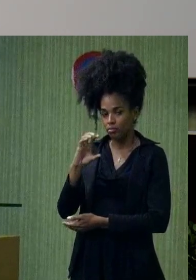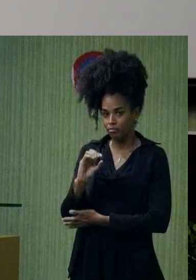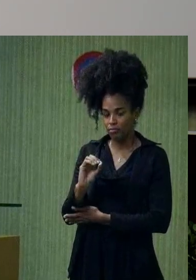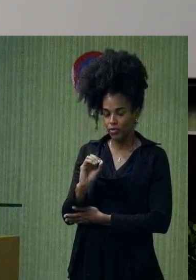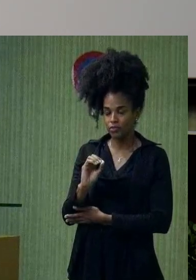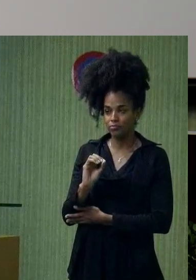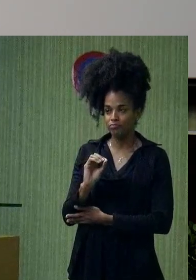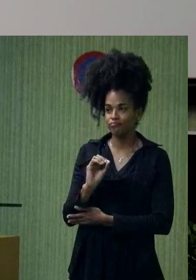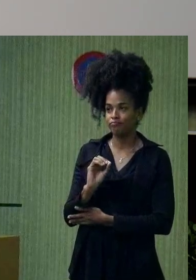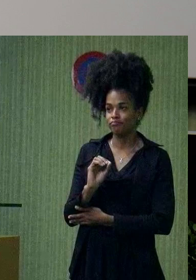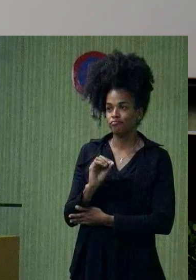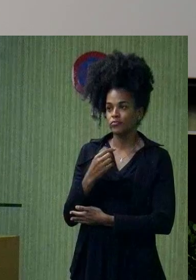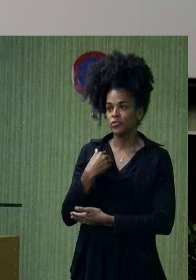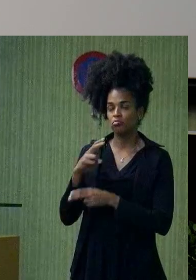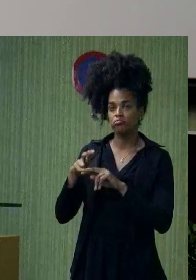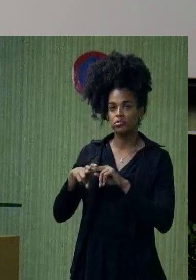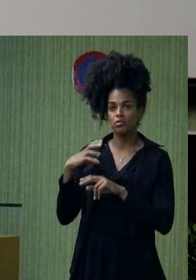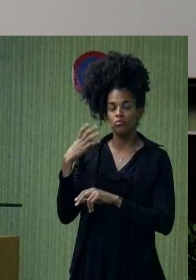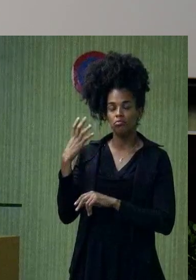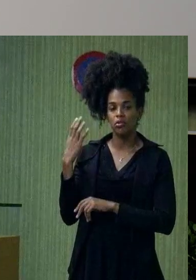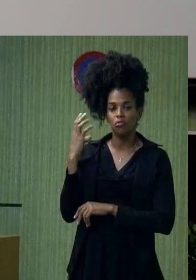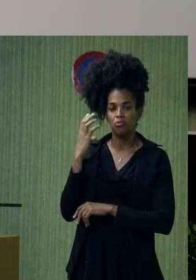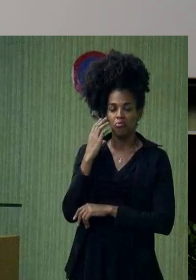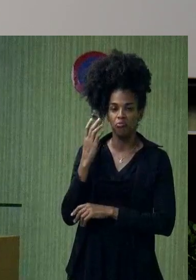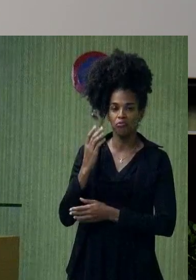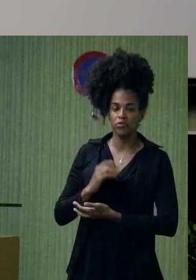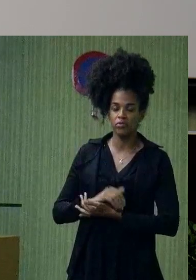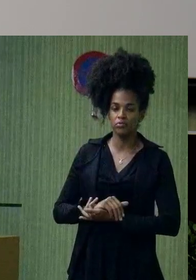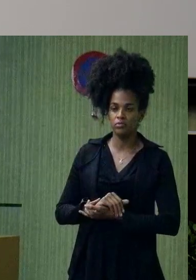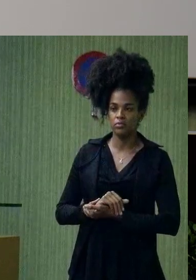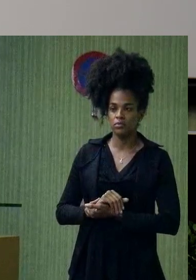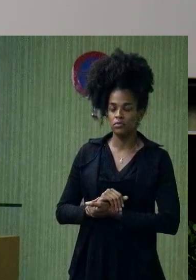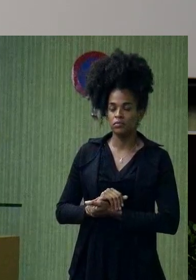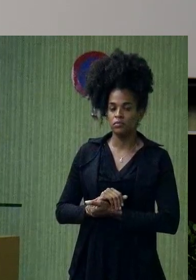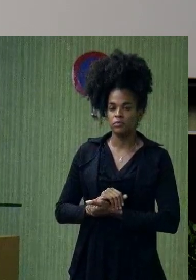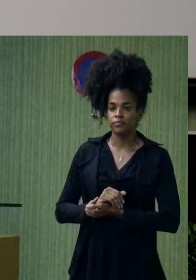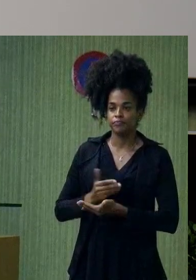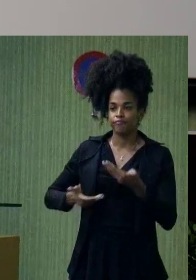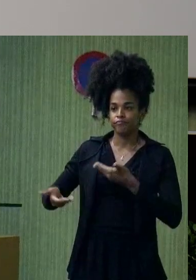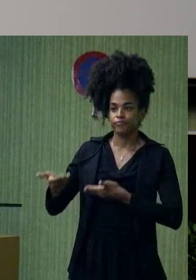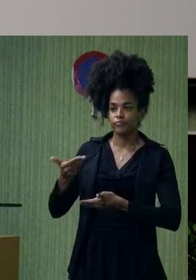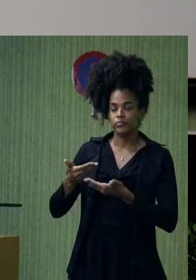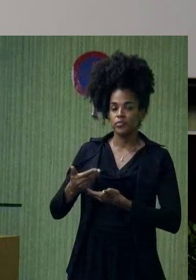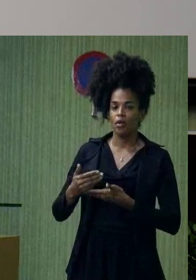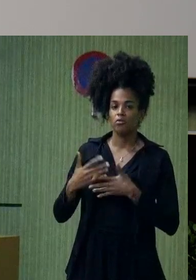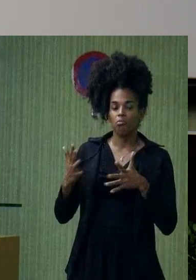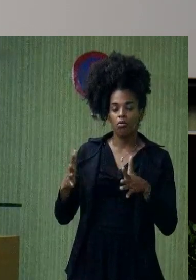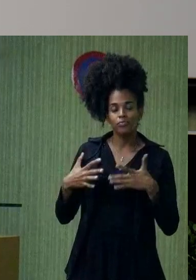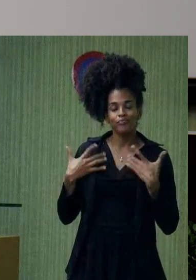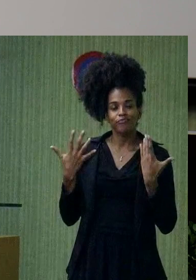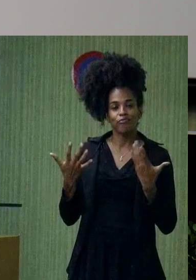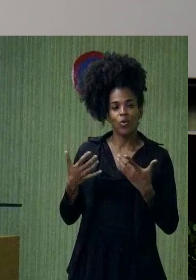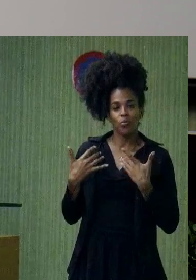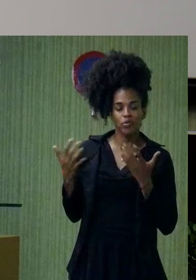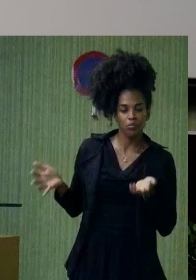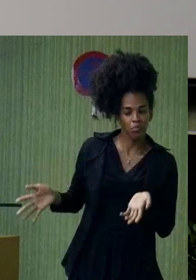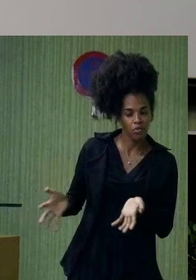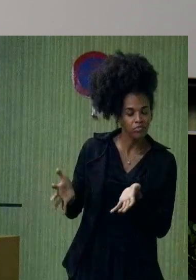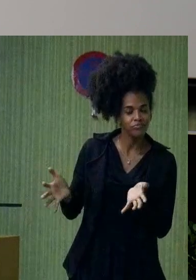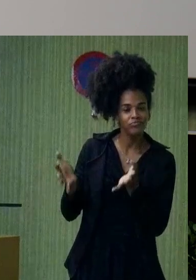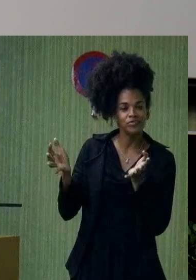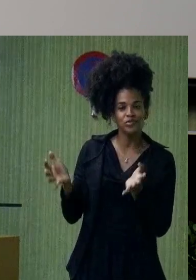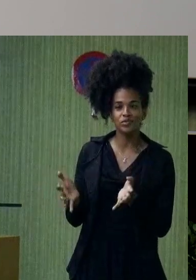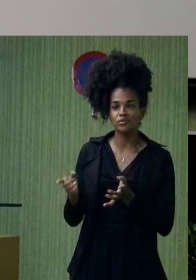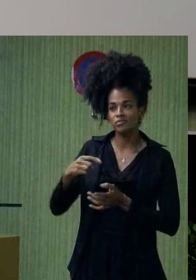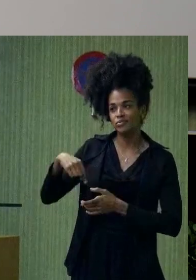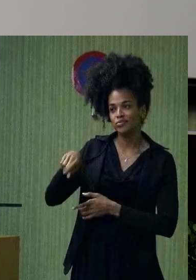anteriormente eh mas foi uma uma participação bastante animada né mobilizadora aí dos dos